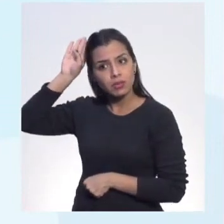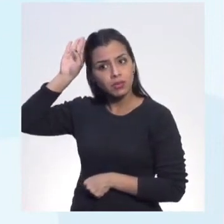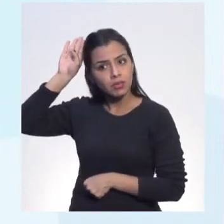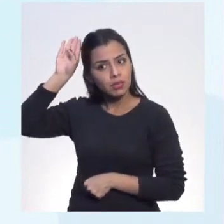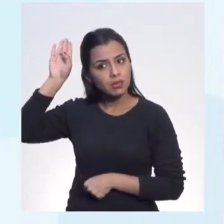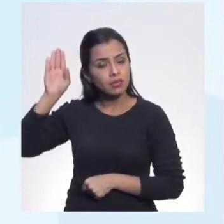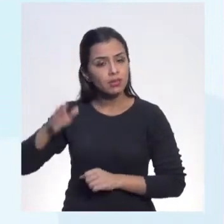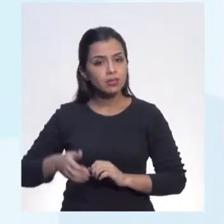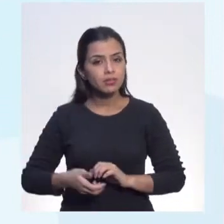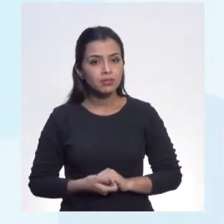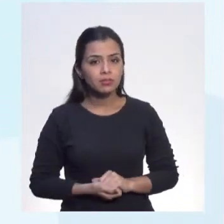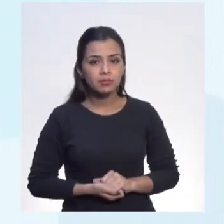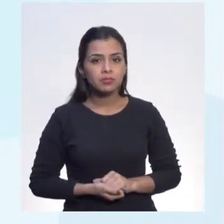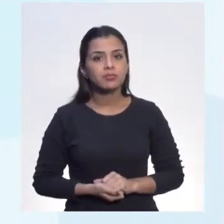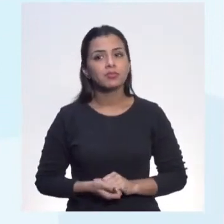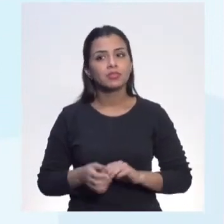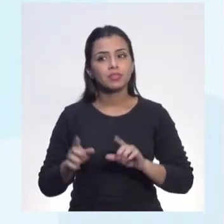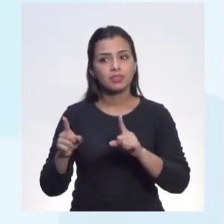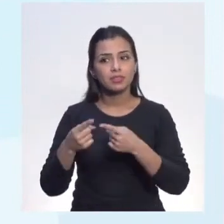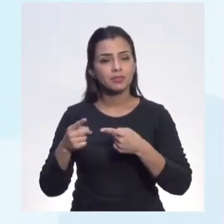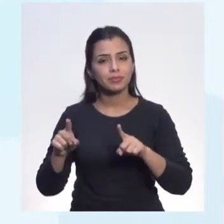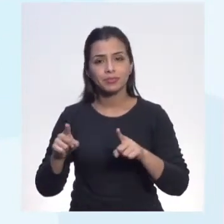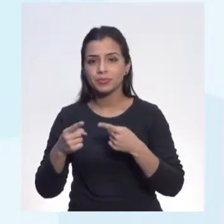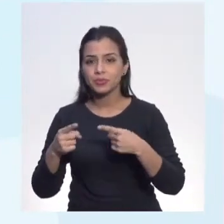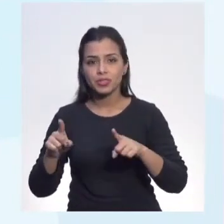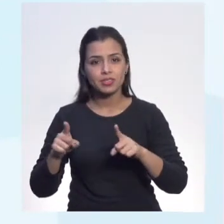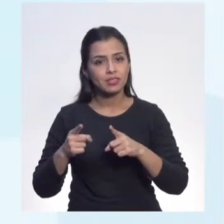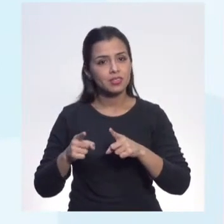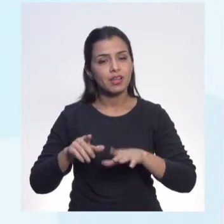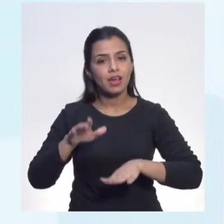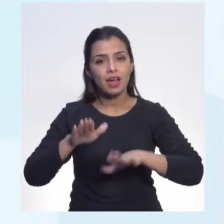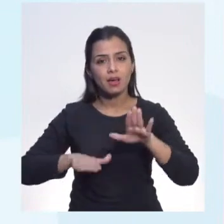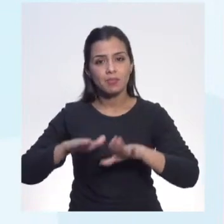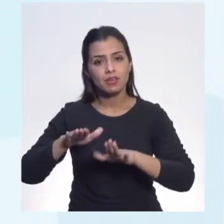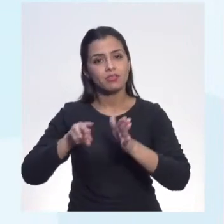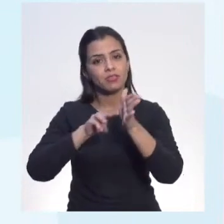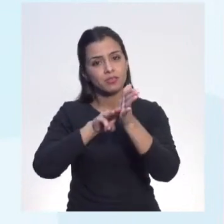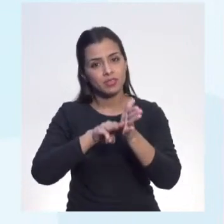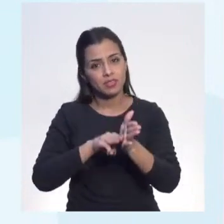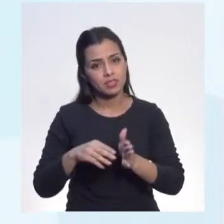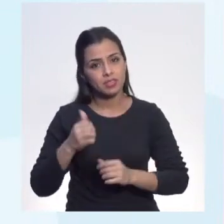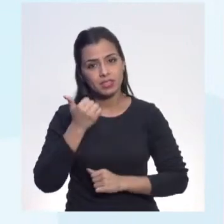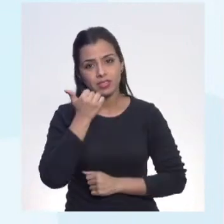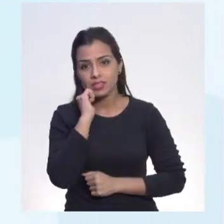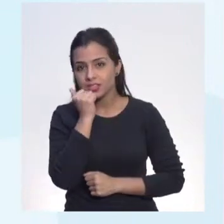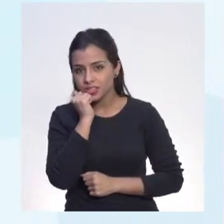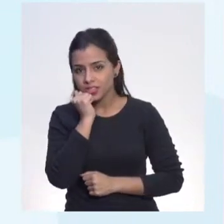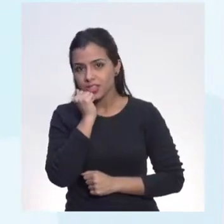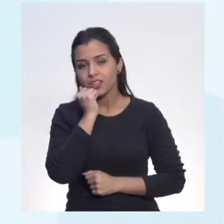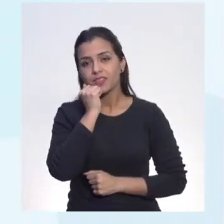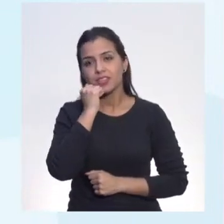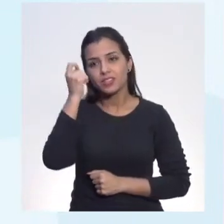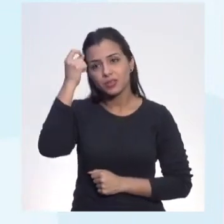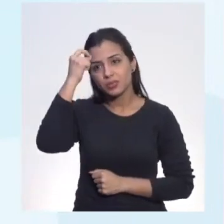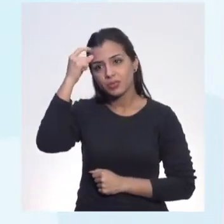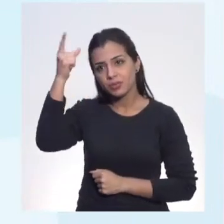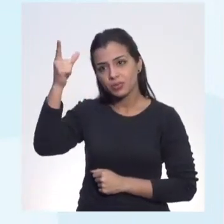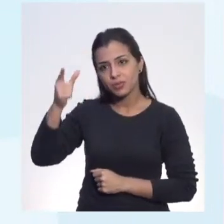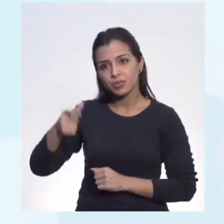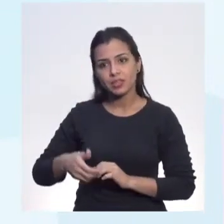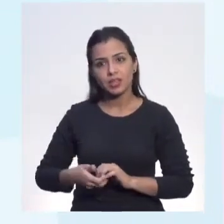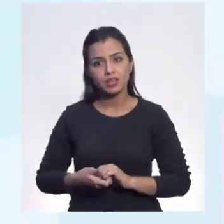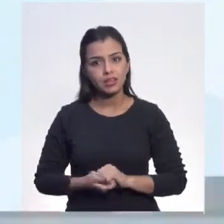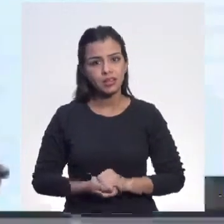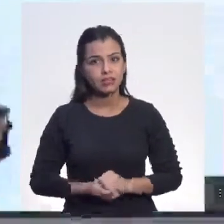da cultura na área de música, a partir de metodologias científicas e culturais. Ou seja, né, por exemplo, numa